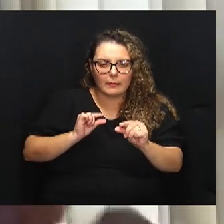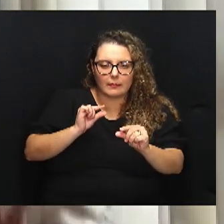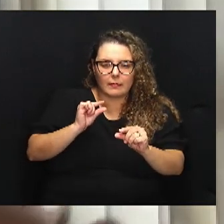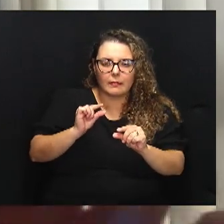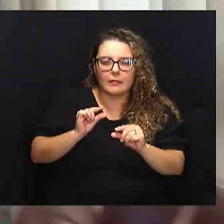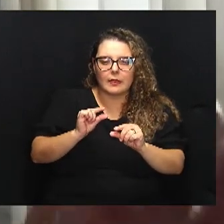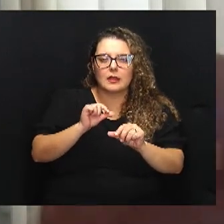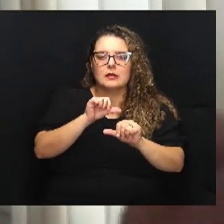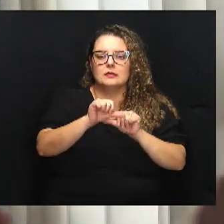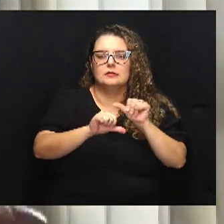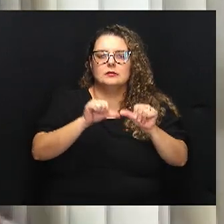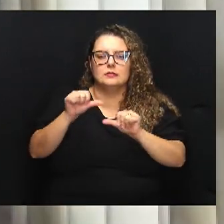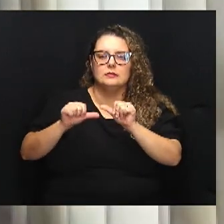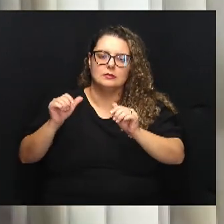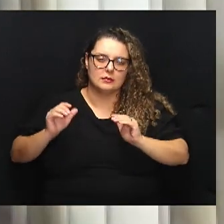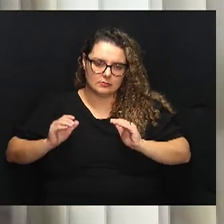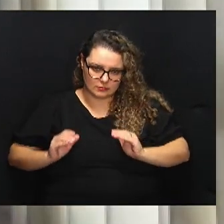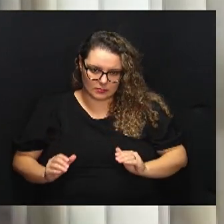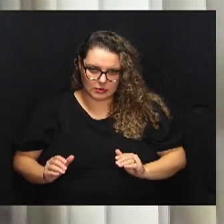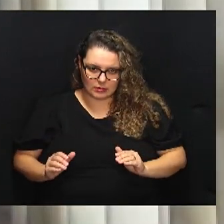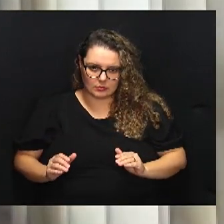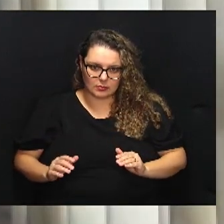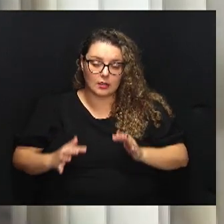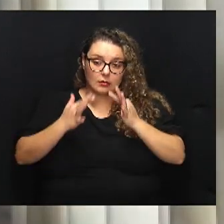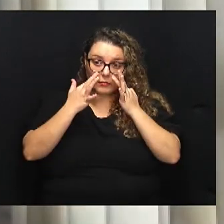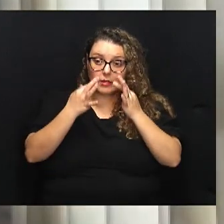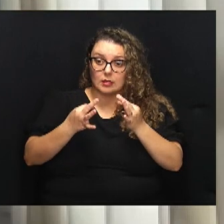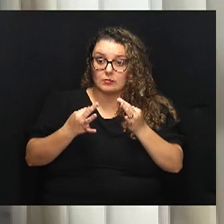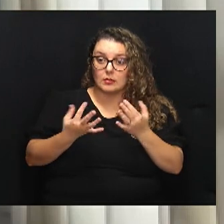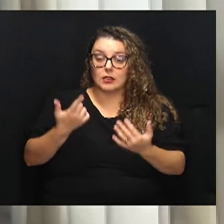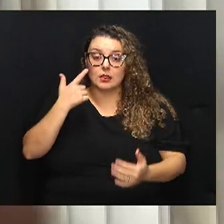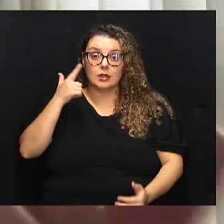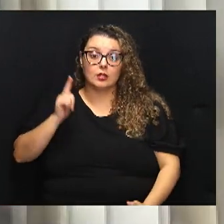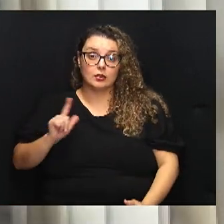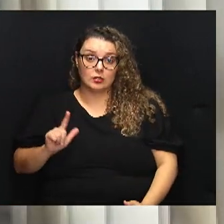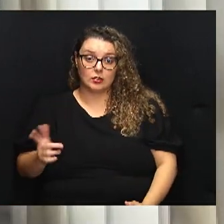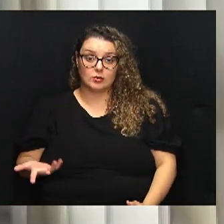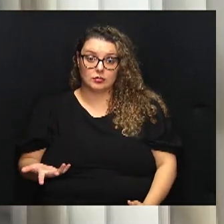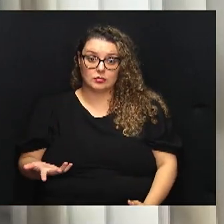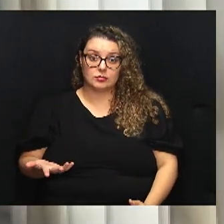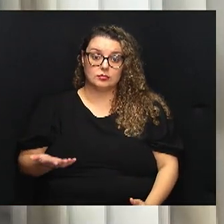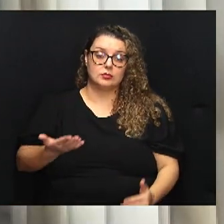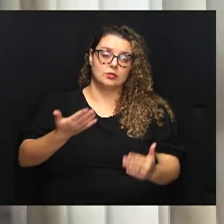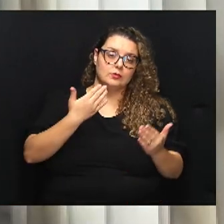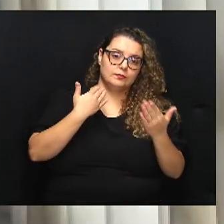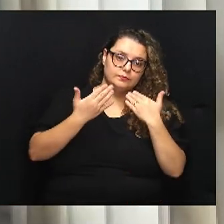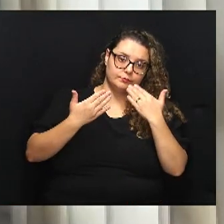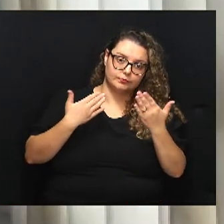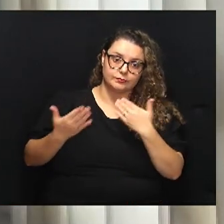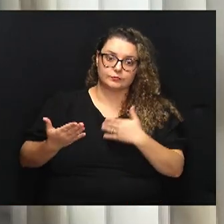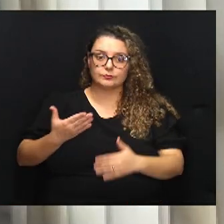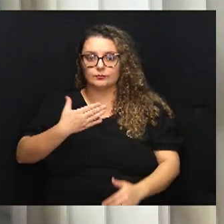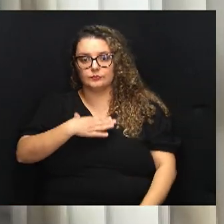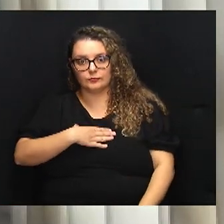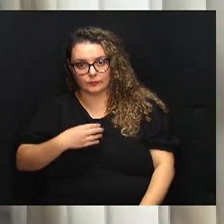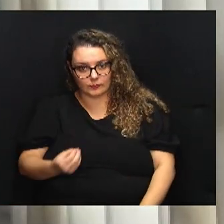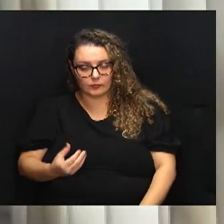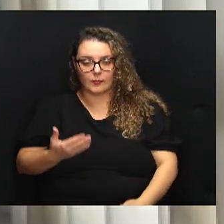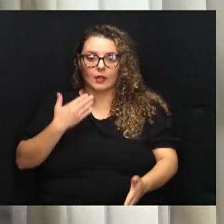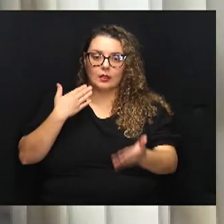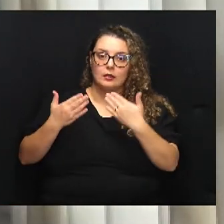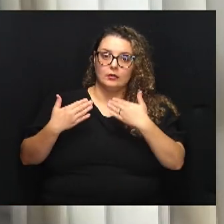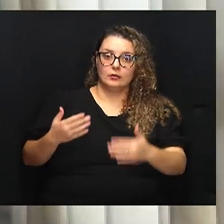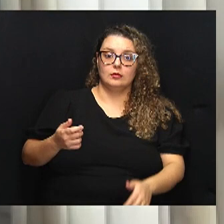pequenas mudanças de comportamento. E aí, obviamente, ir conversando com o filho, conversando com o